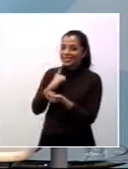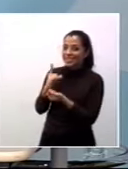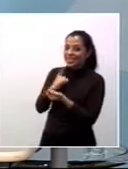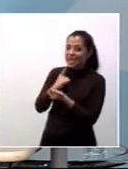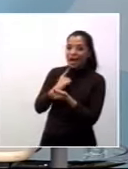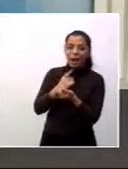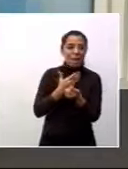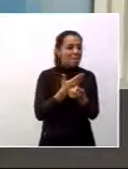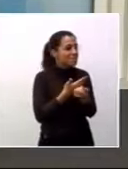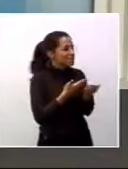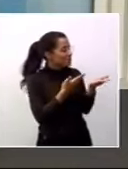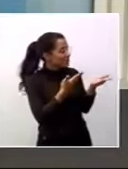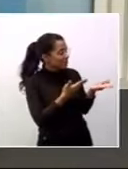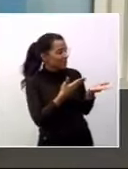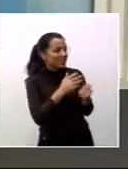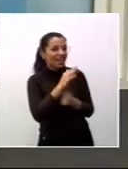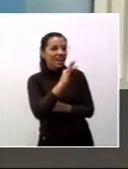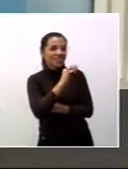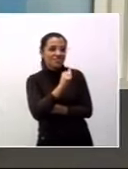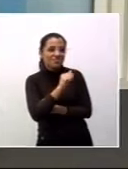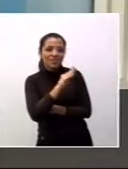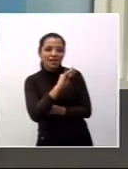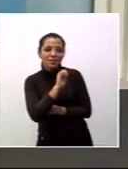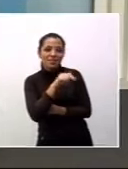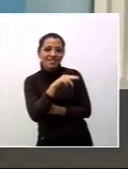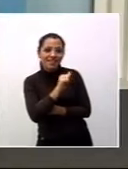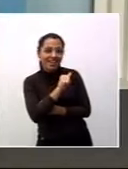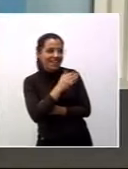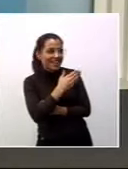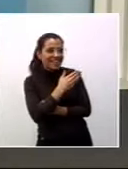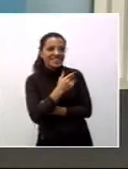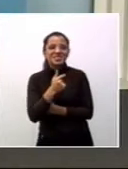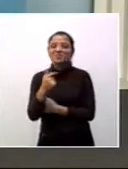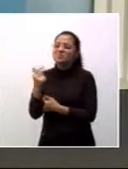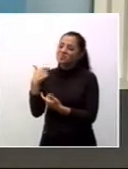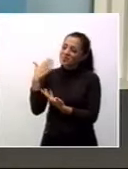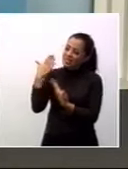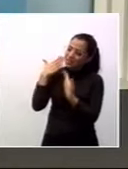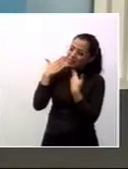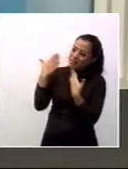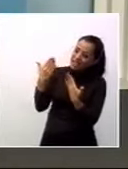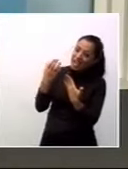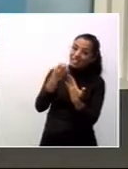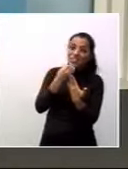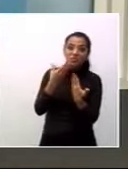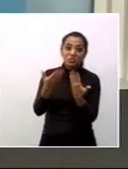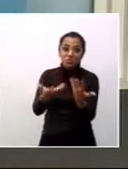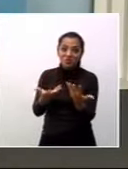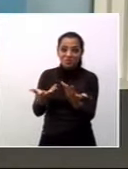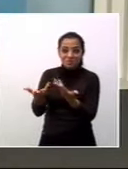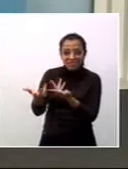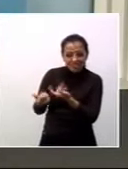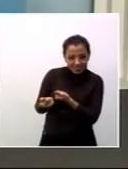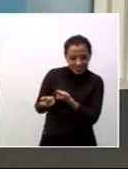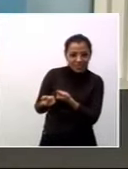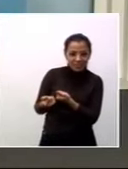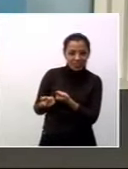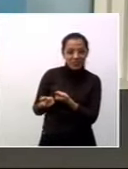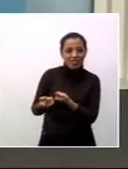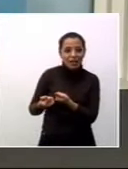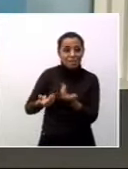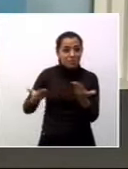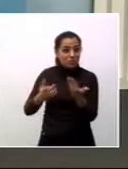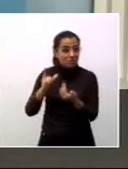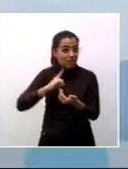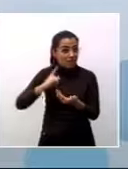fabiana seja bem vindo a professora muito obrigada sejam todos bem-vindos hoje teremos mais malas e